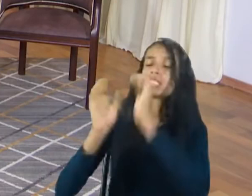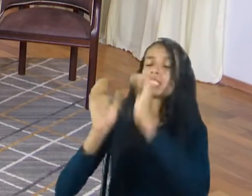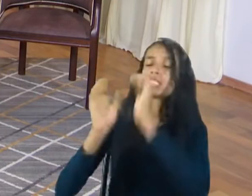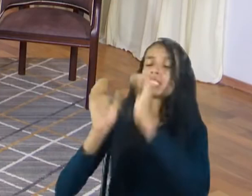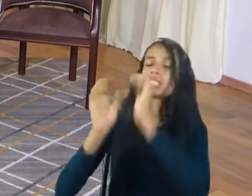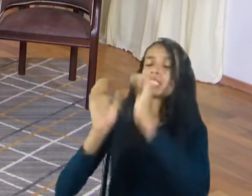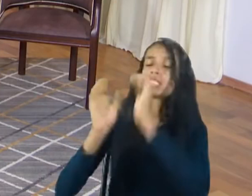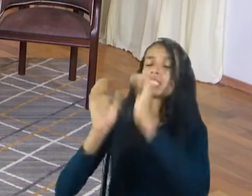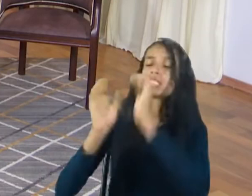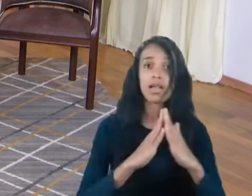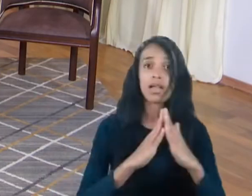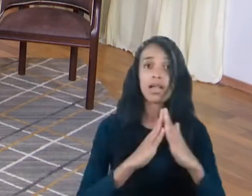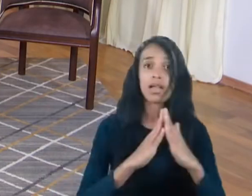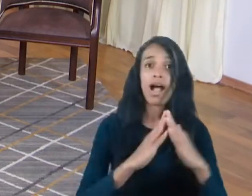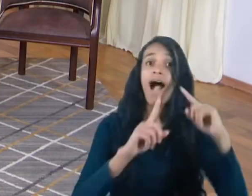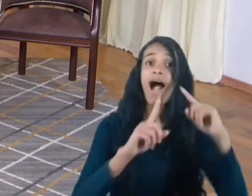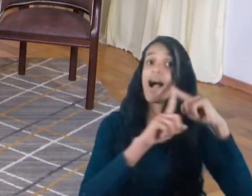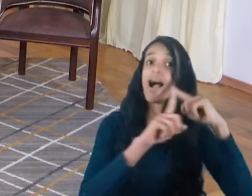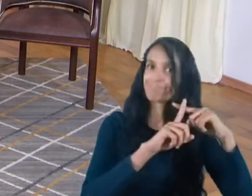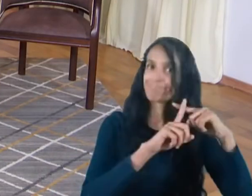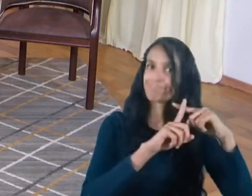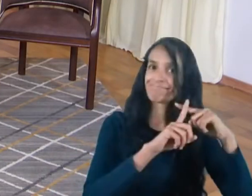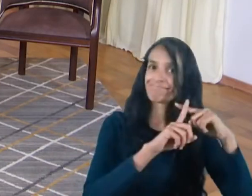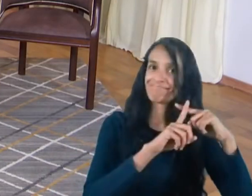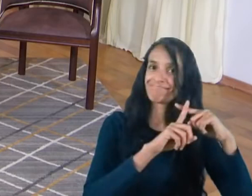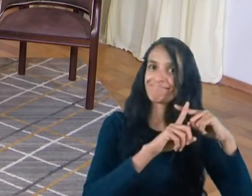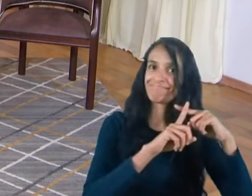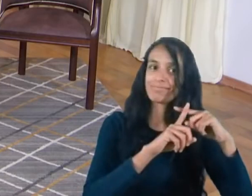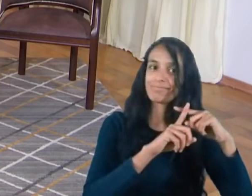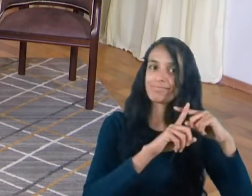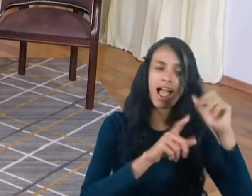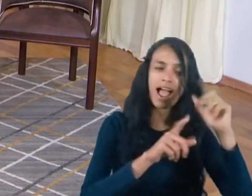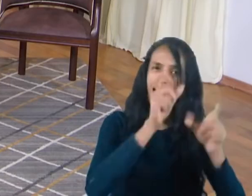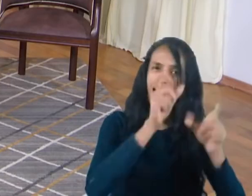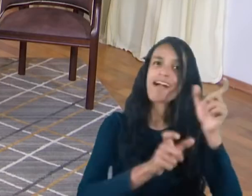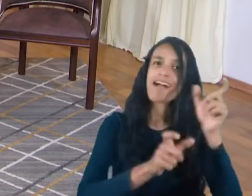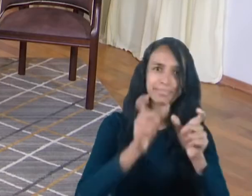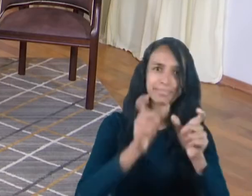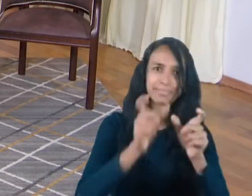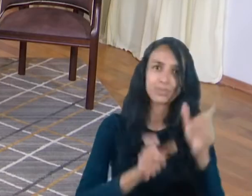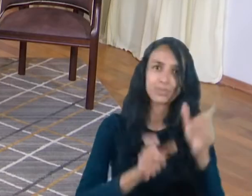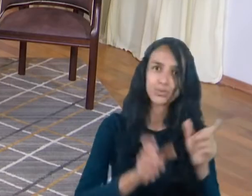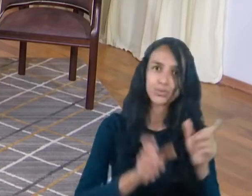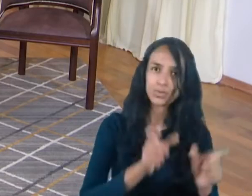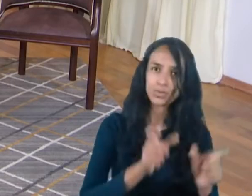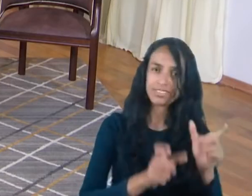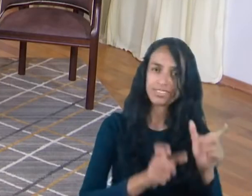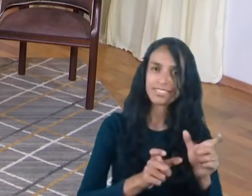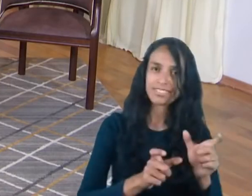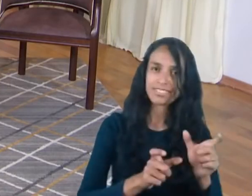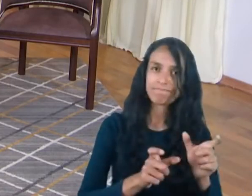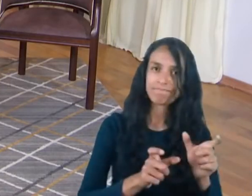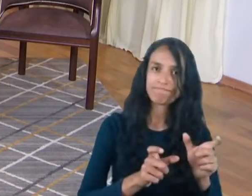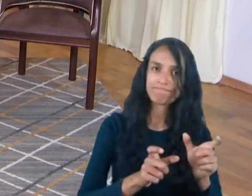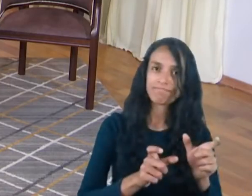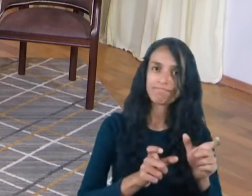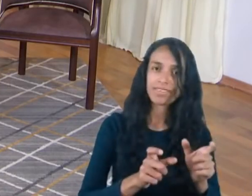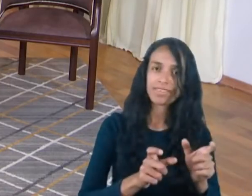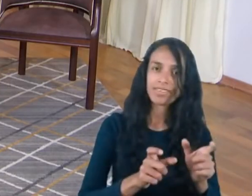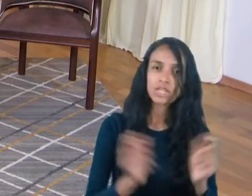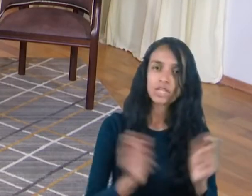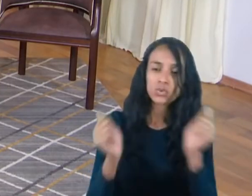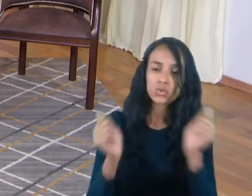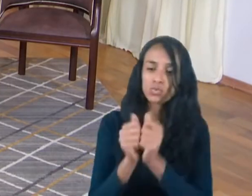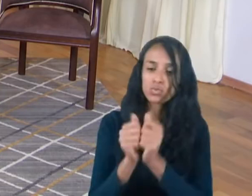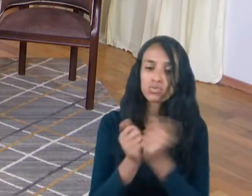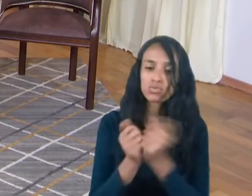conduziu Eutico vivo A igreja sentiu